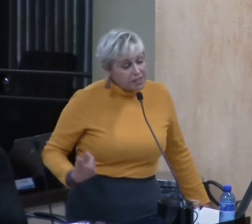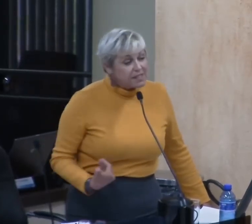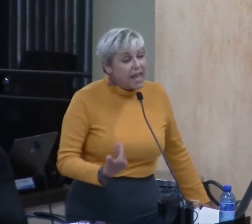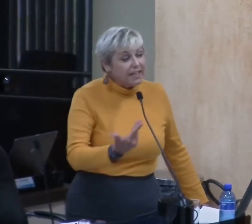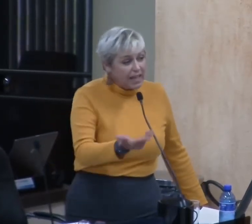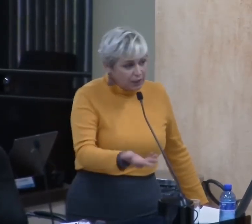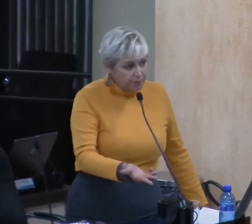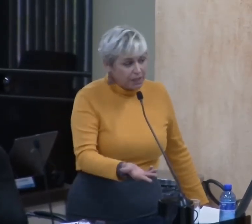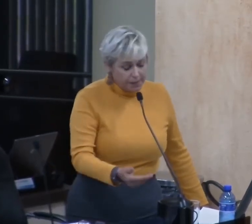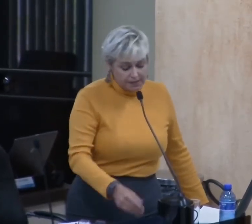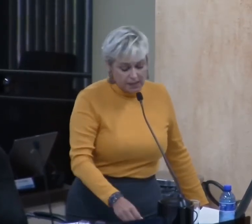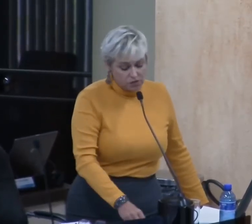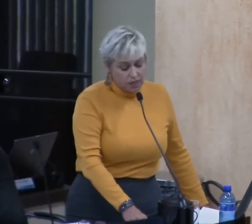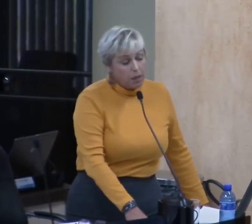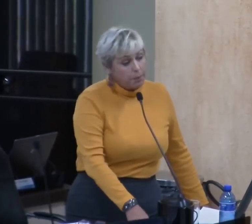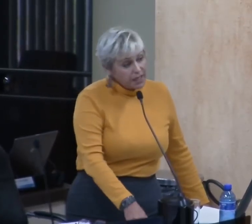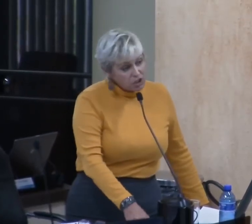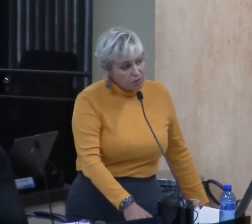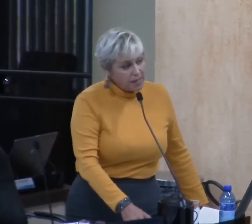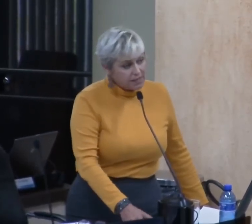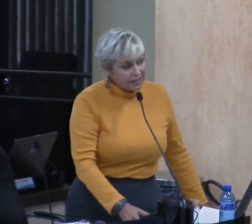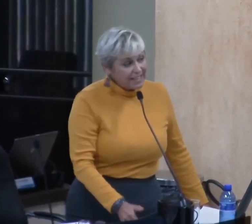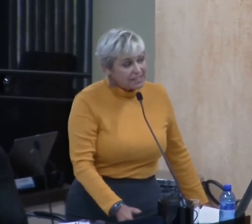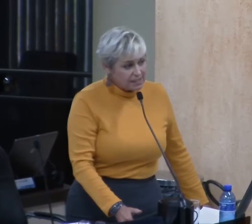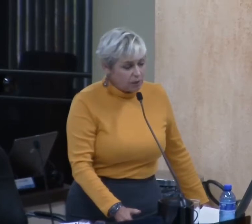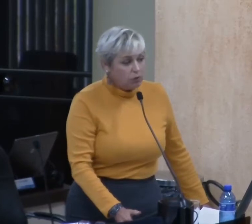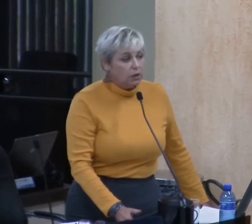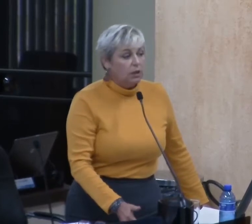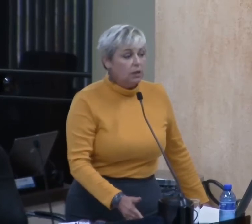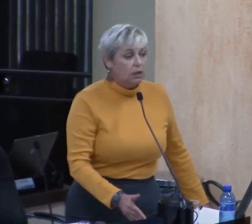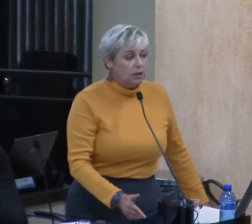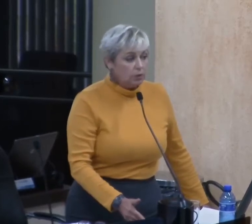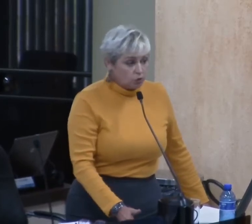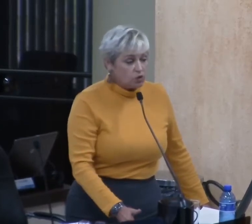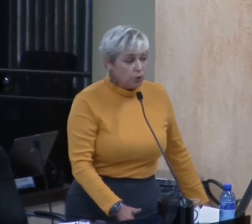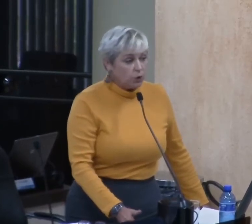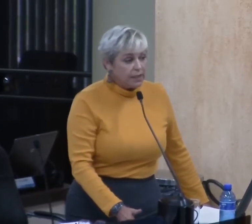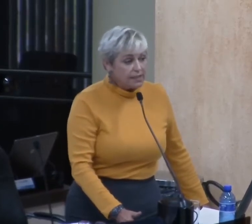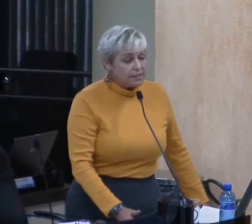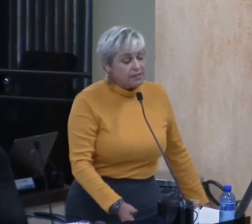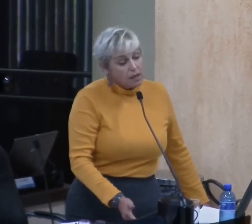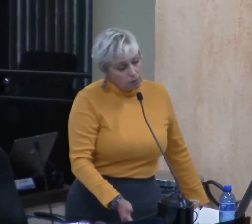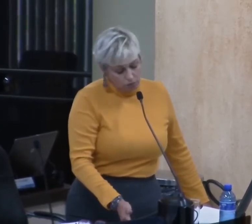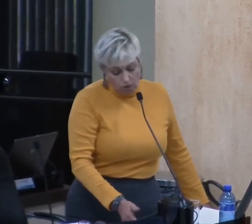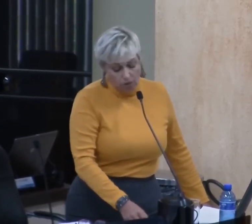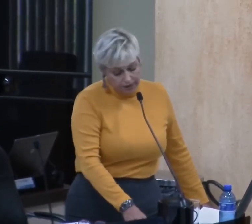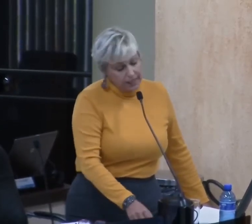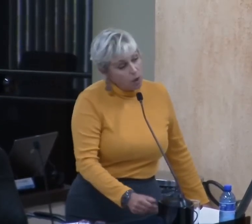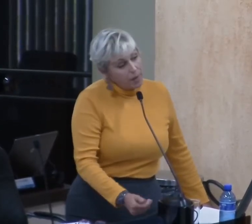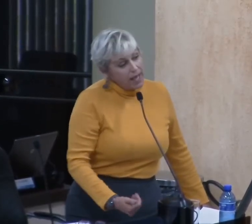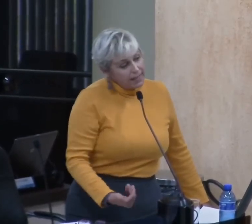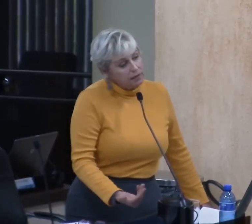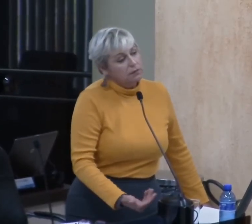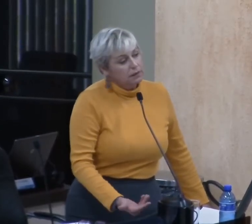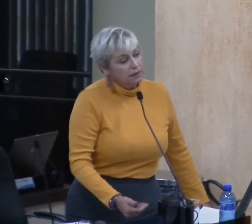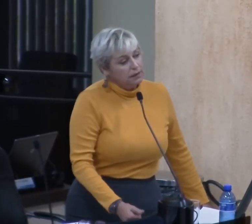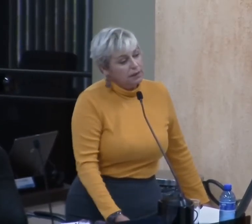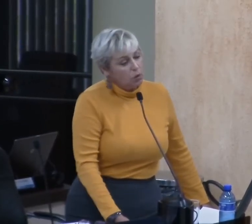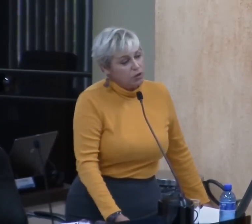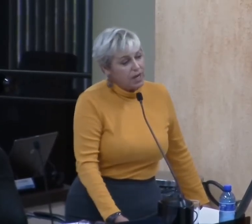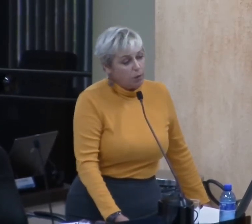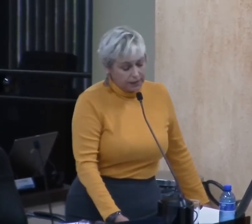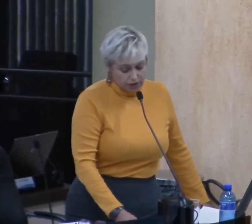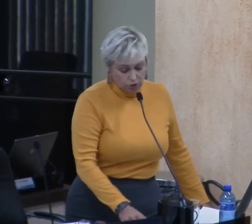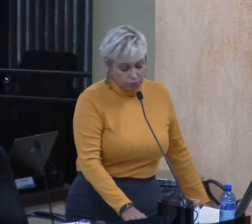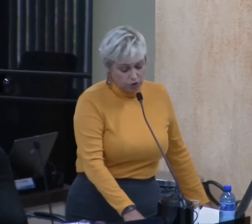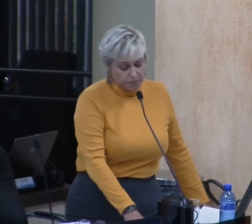bicicleta ou que saem dali para passeios, para que chamasse a atenção dos motoristas, que é uma área